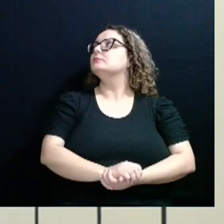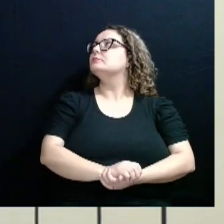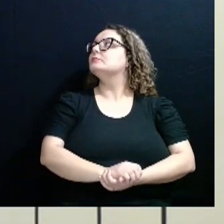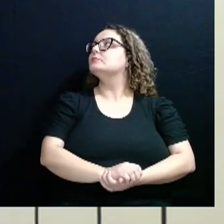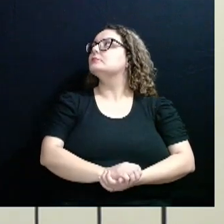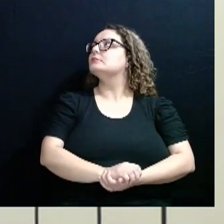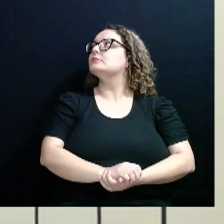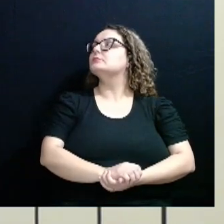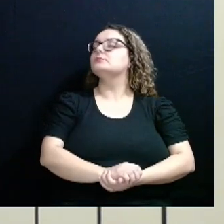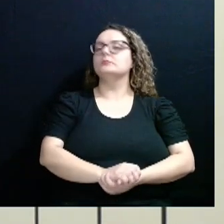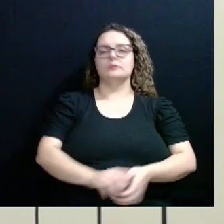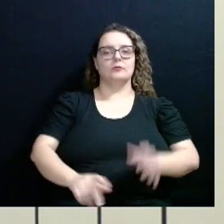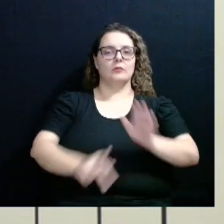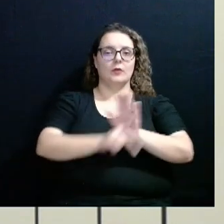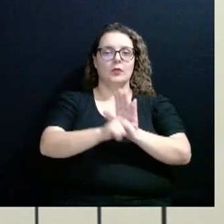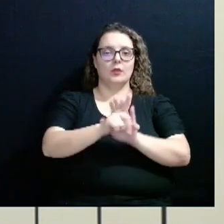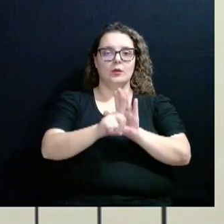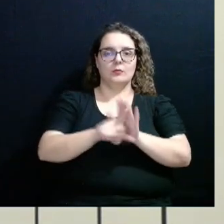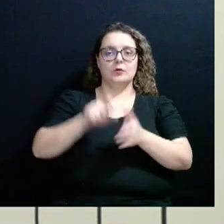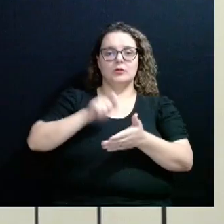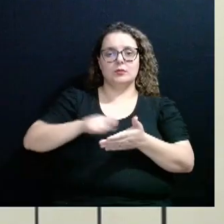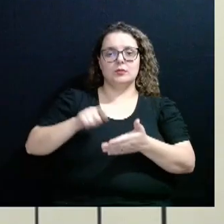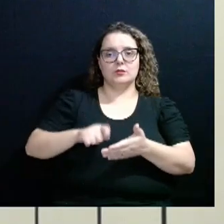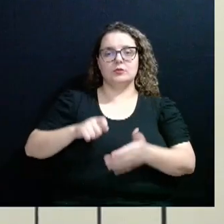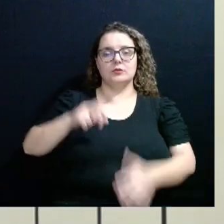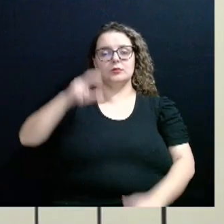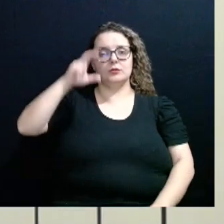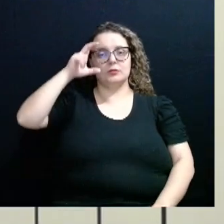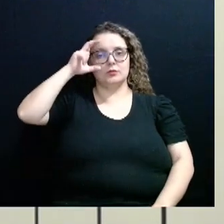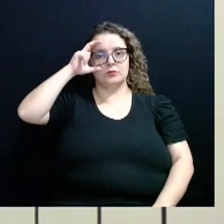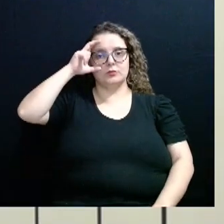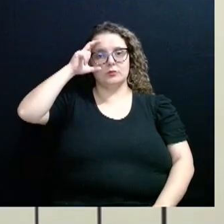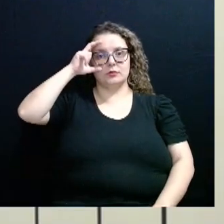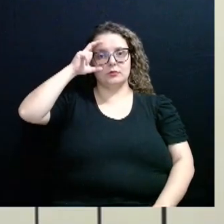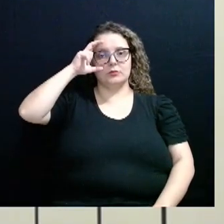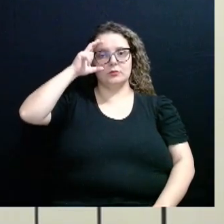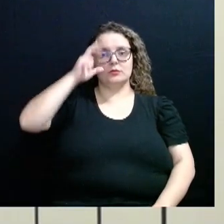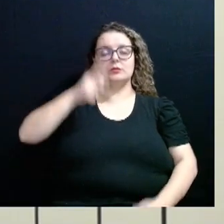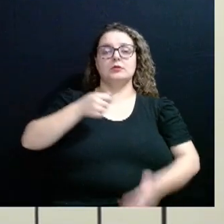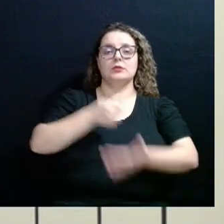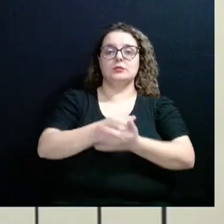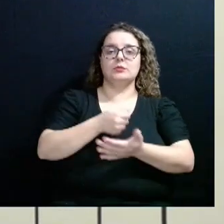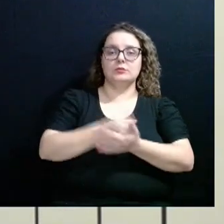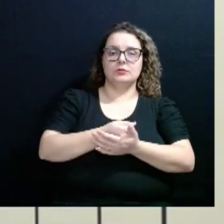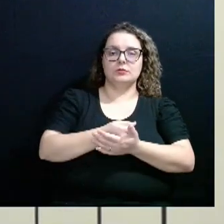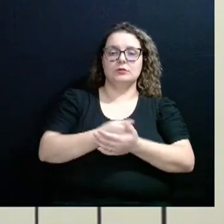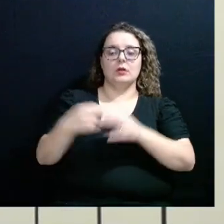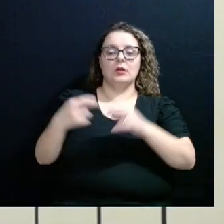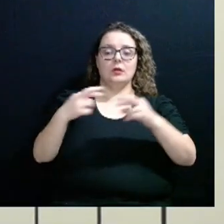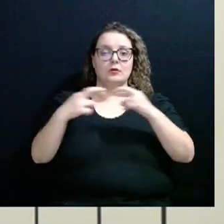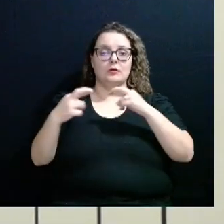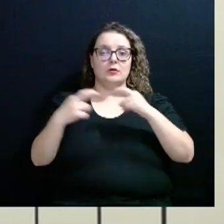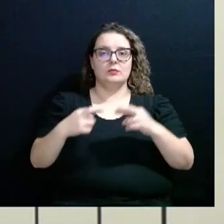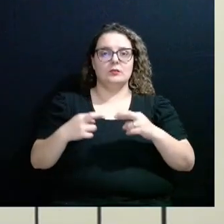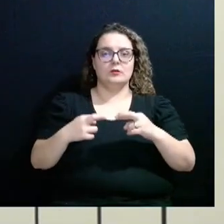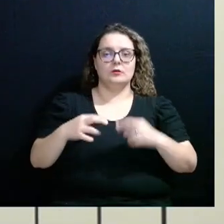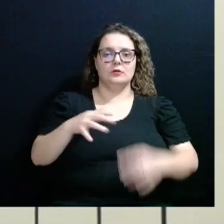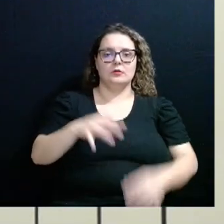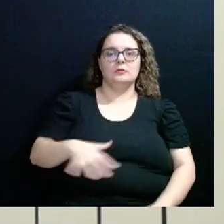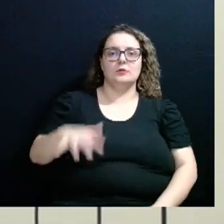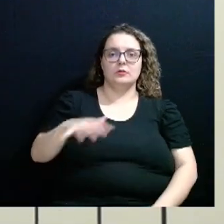Projeto de lei de autoria do vereador Carlinhos Camelot quer exigir a verificação diária dos elevadores